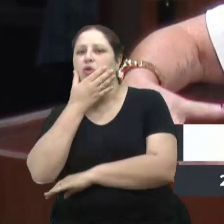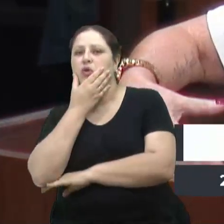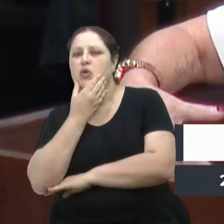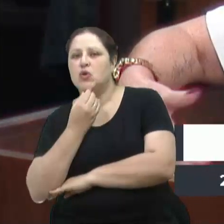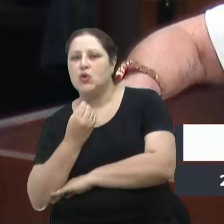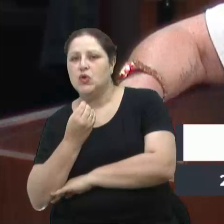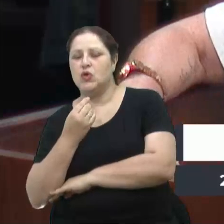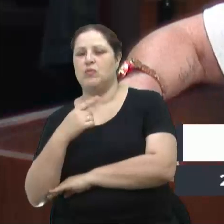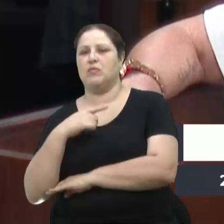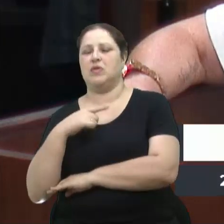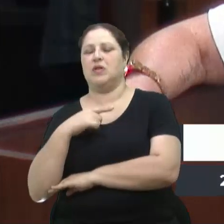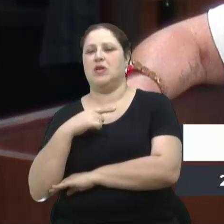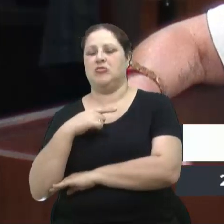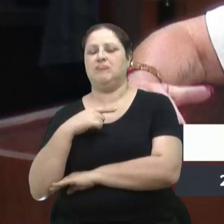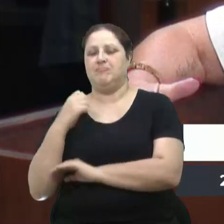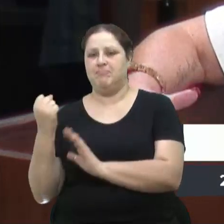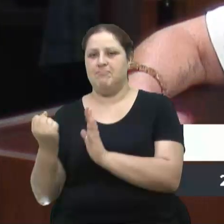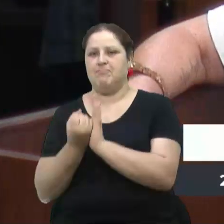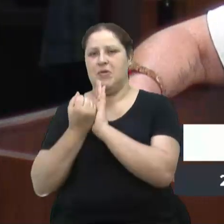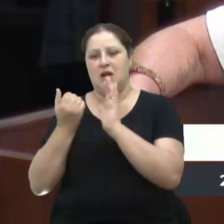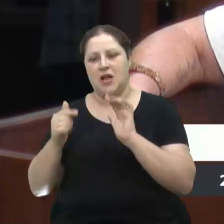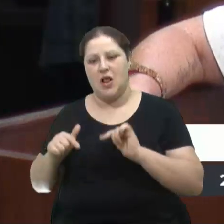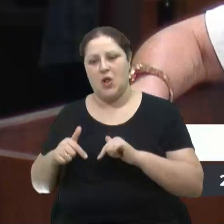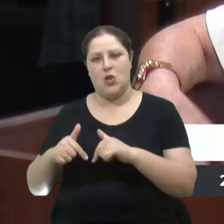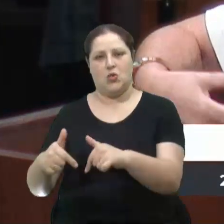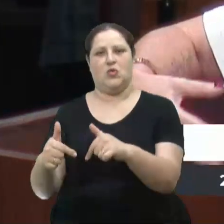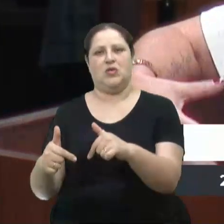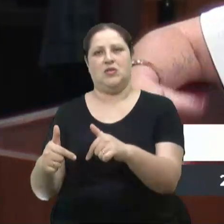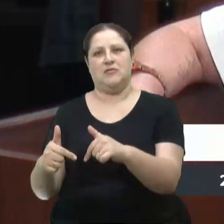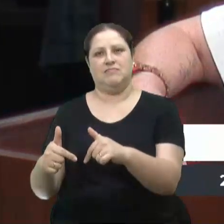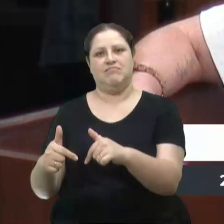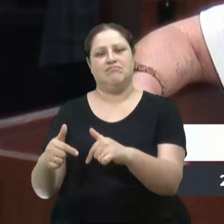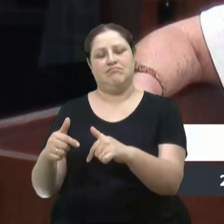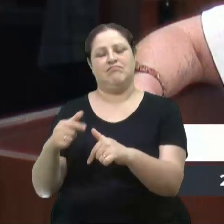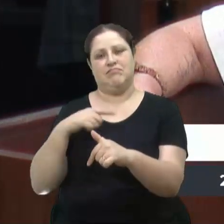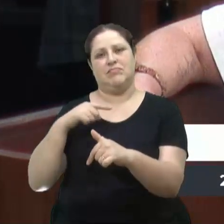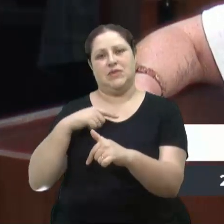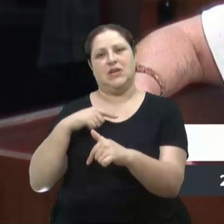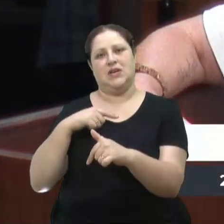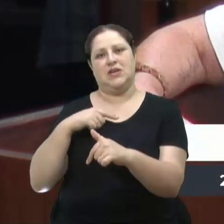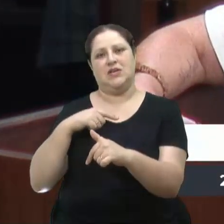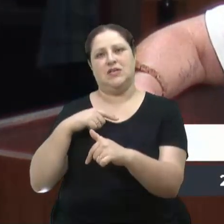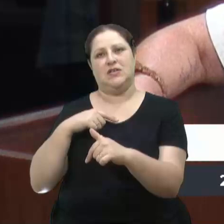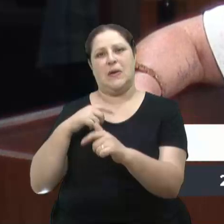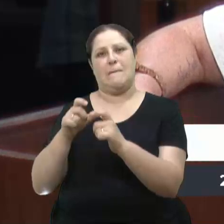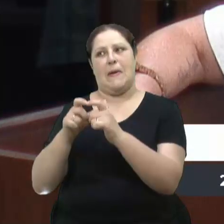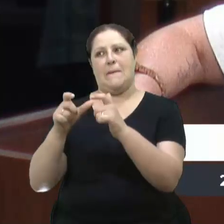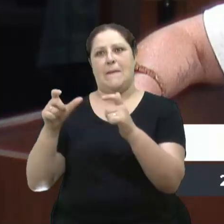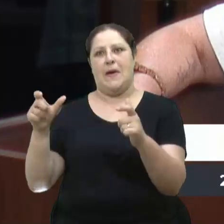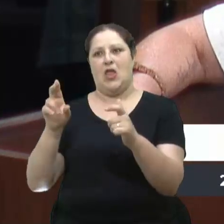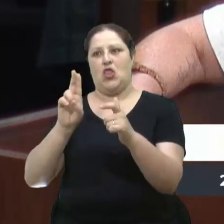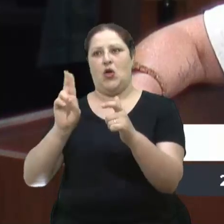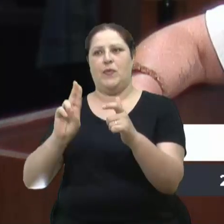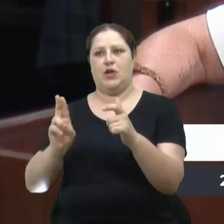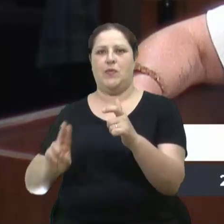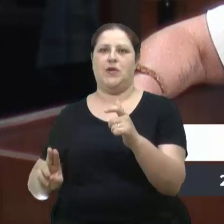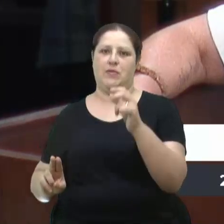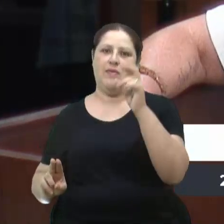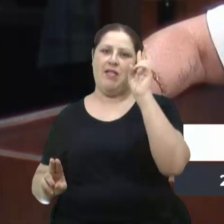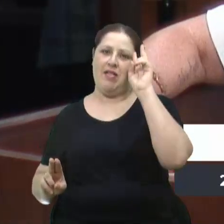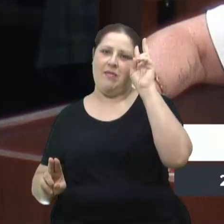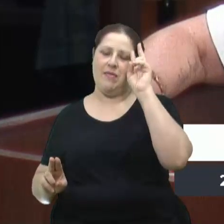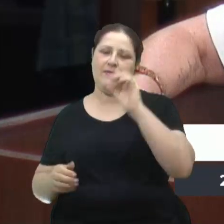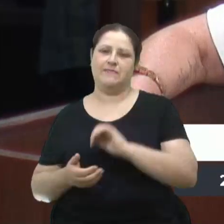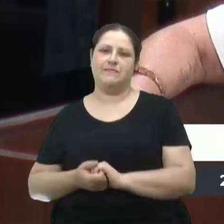se destacaram nessas lutas, com certeza aparece de forma mais nítida. Mas isso não